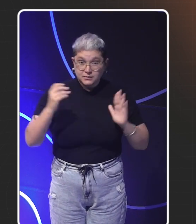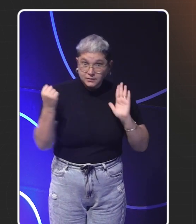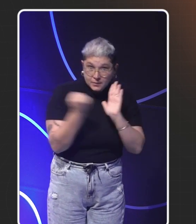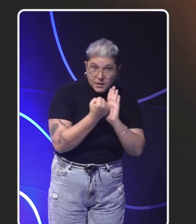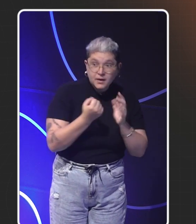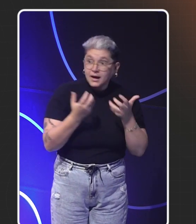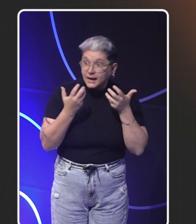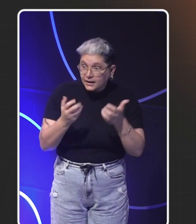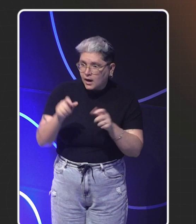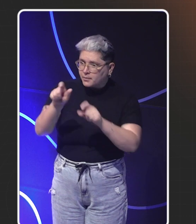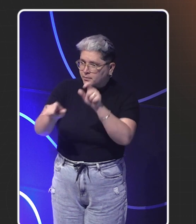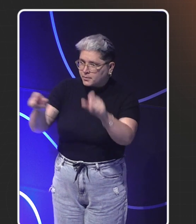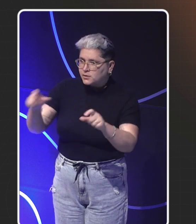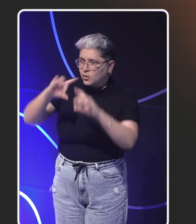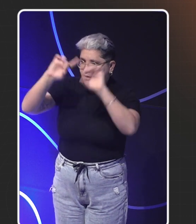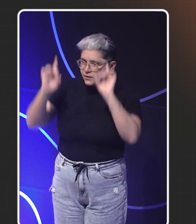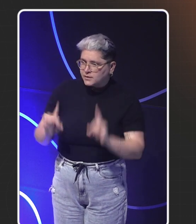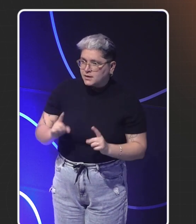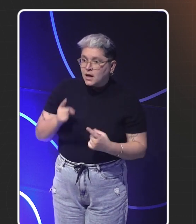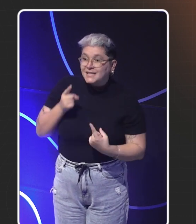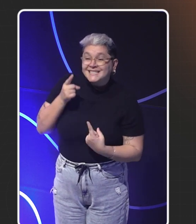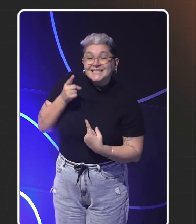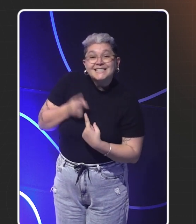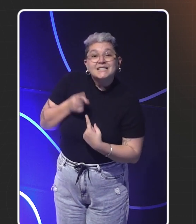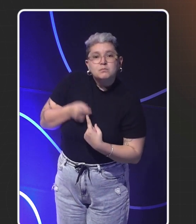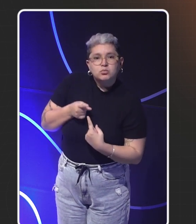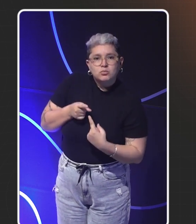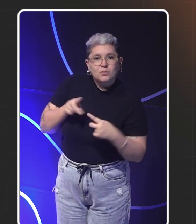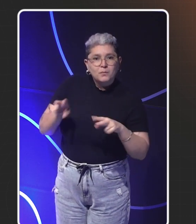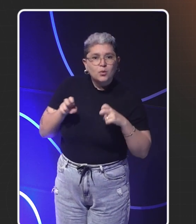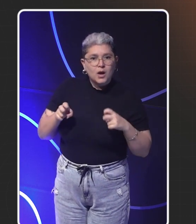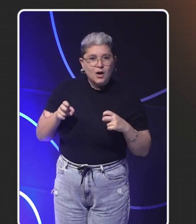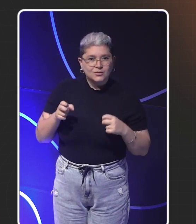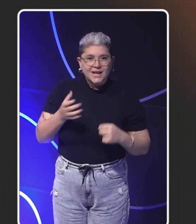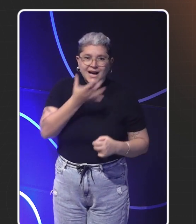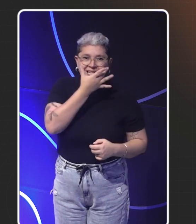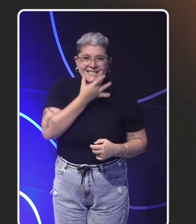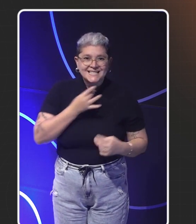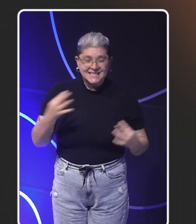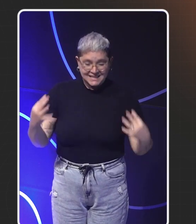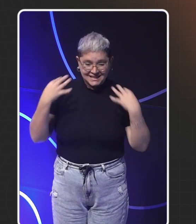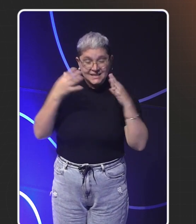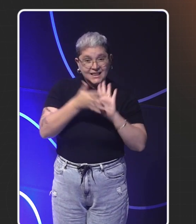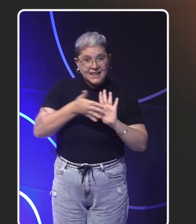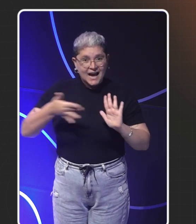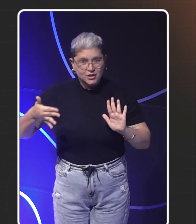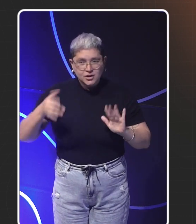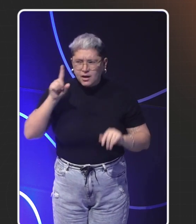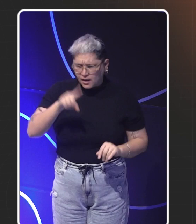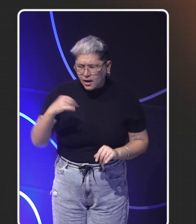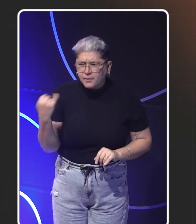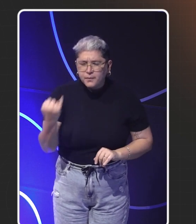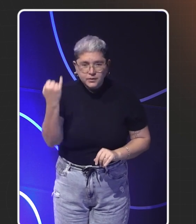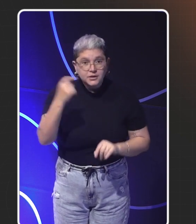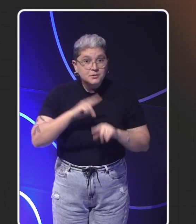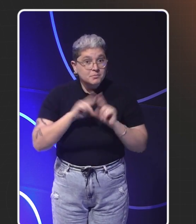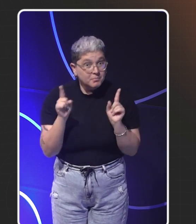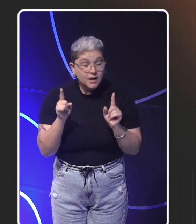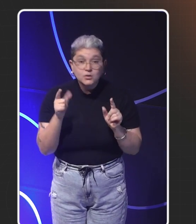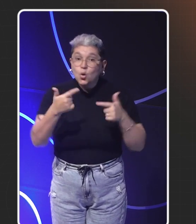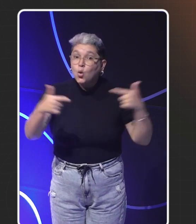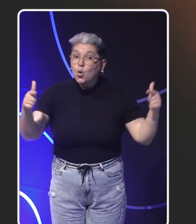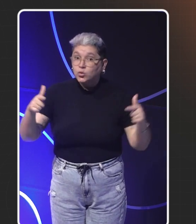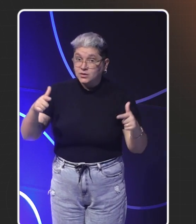um tipo de pessoa com deficiência só pela aparência. E eu acho que isso é muito importante, mas também existem outros